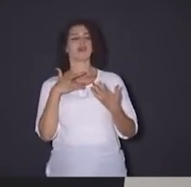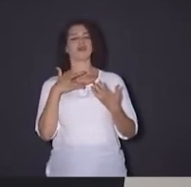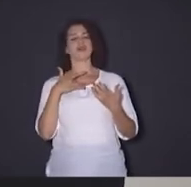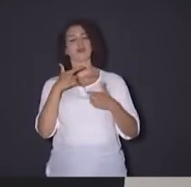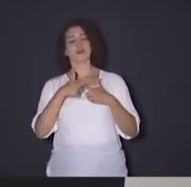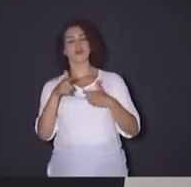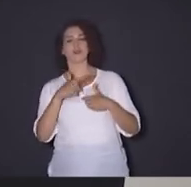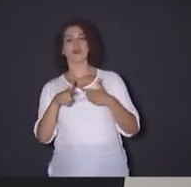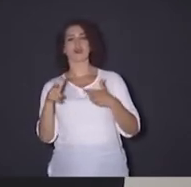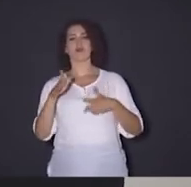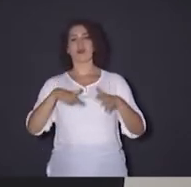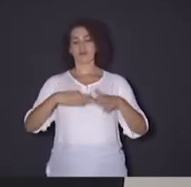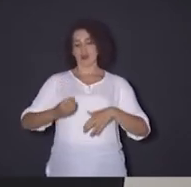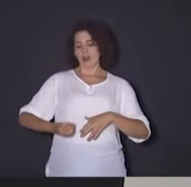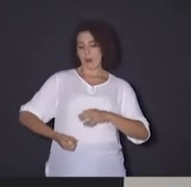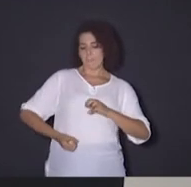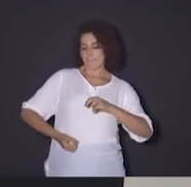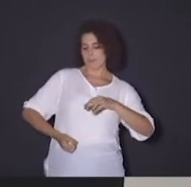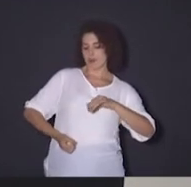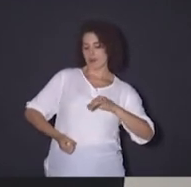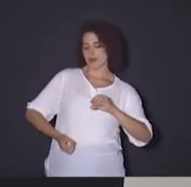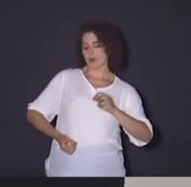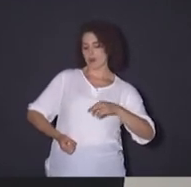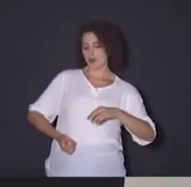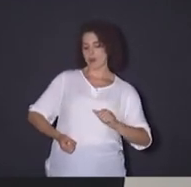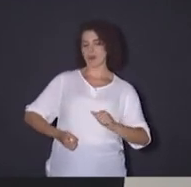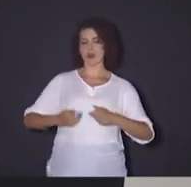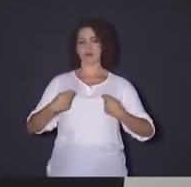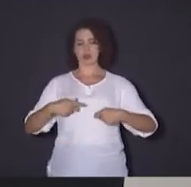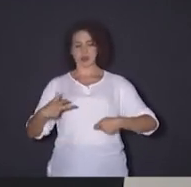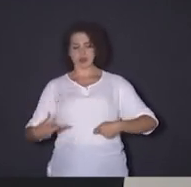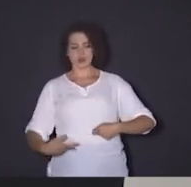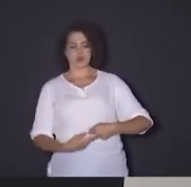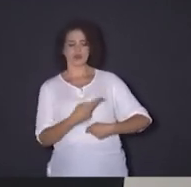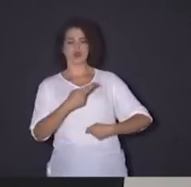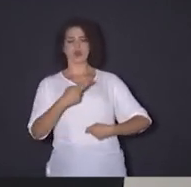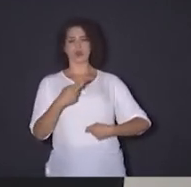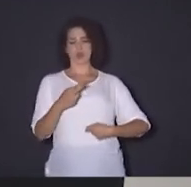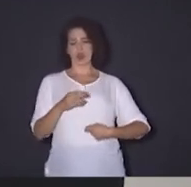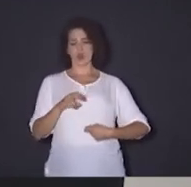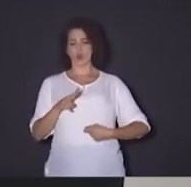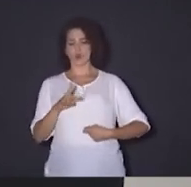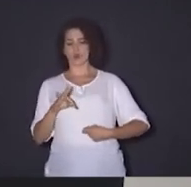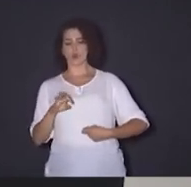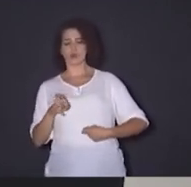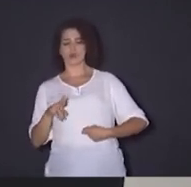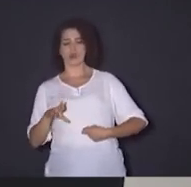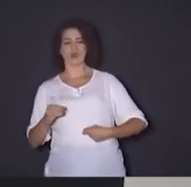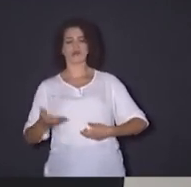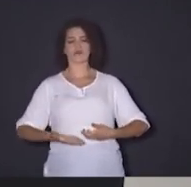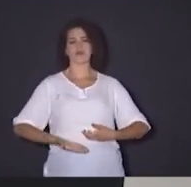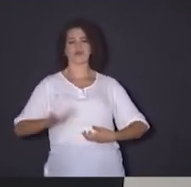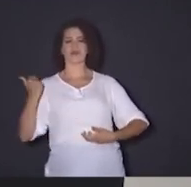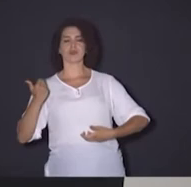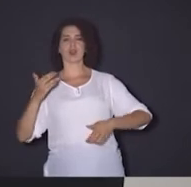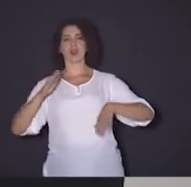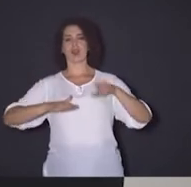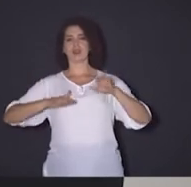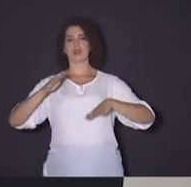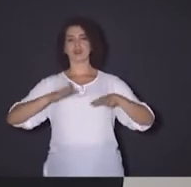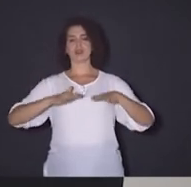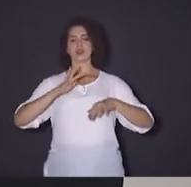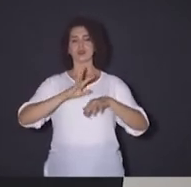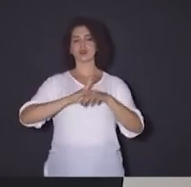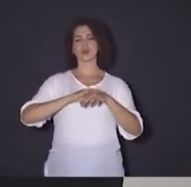causou hemorragia e aí ela tem que tirar o útero e no lidar bem com isso mulheres têm doenças psicossomáticas de repente